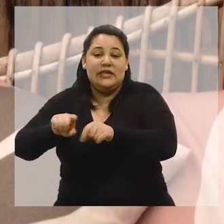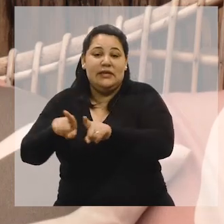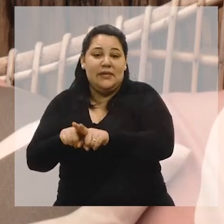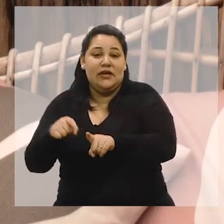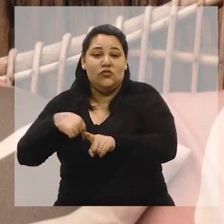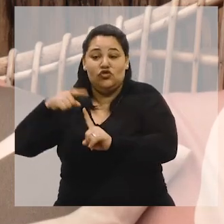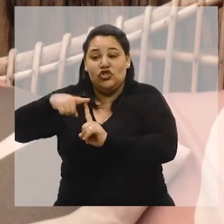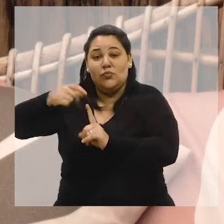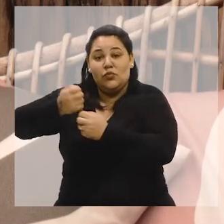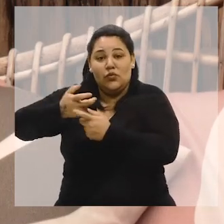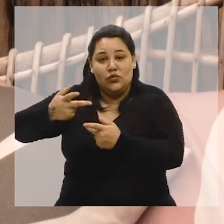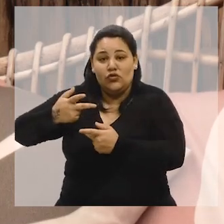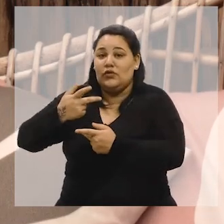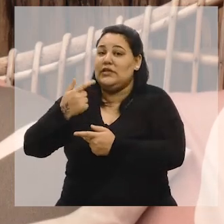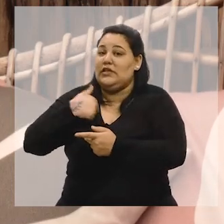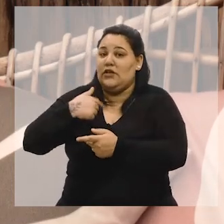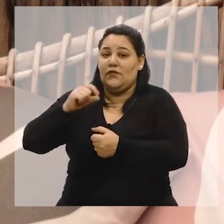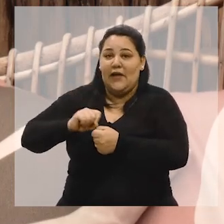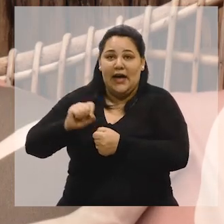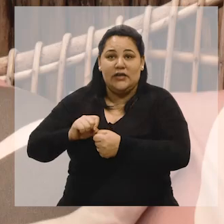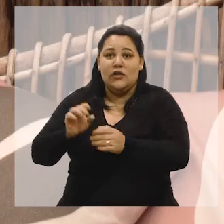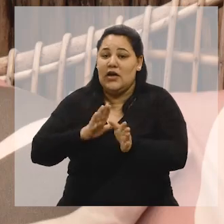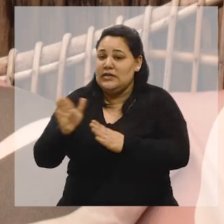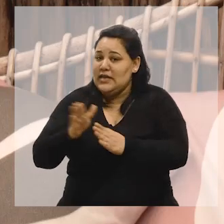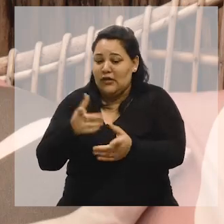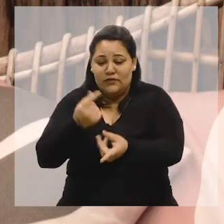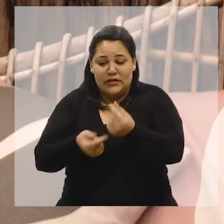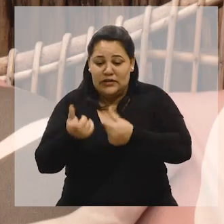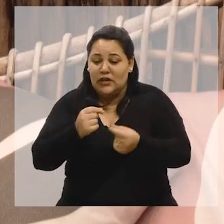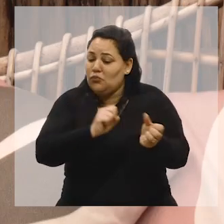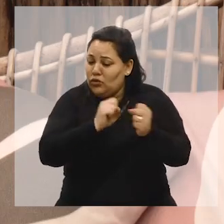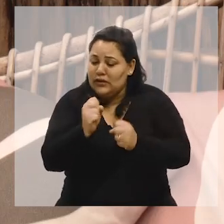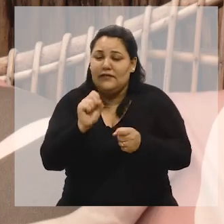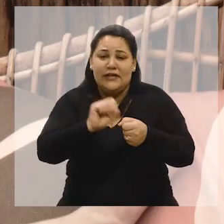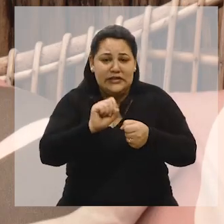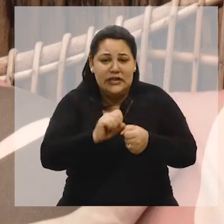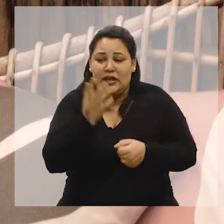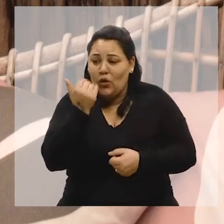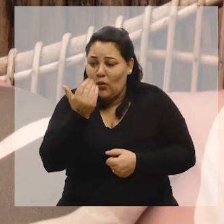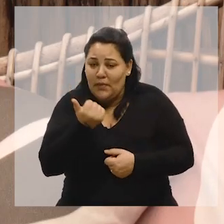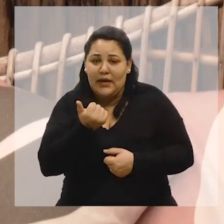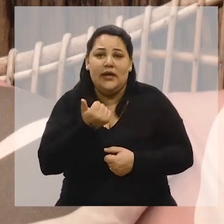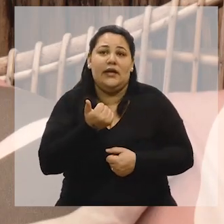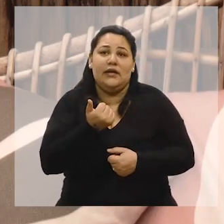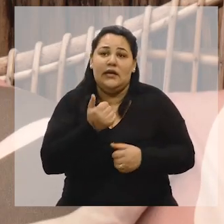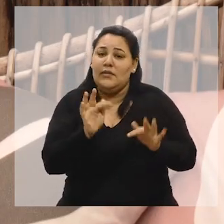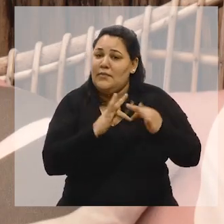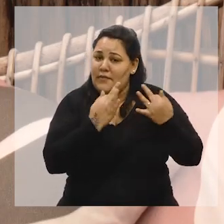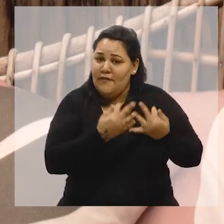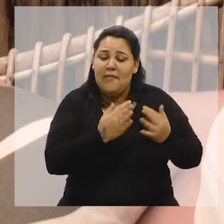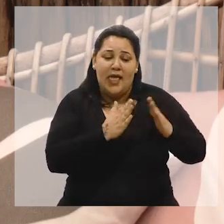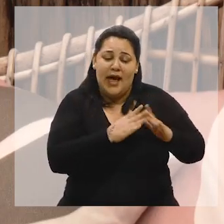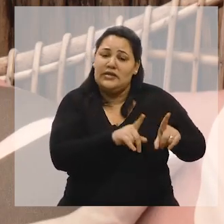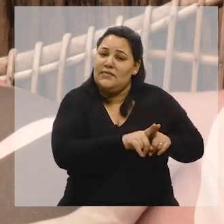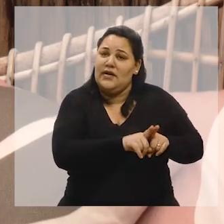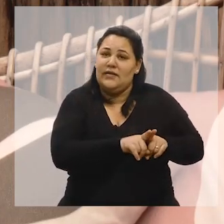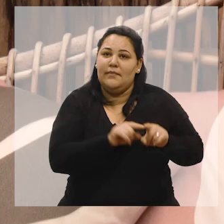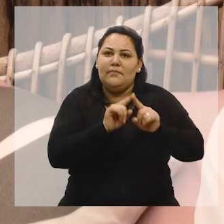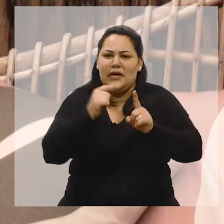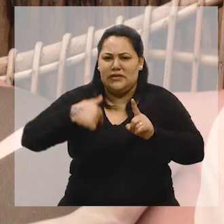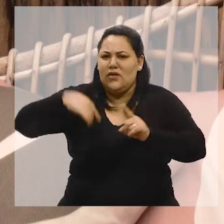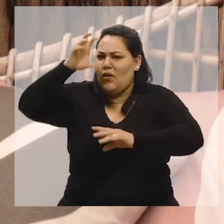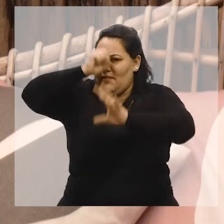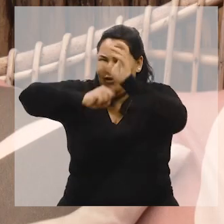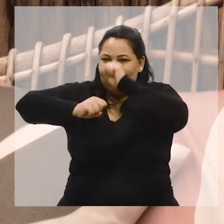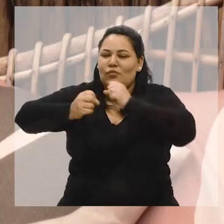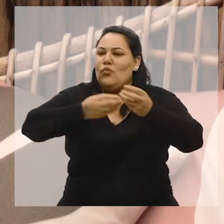que eu faço. Tanto acesso financeiro, quanto acesso de poder fazer e comer e proporcionar para suas famílias. Então.